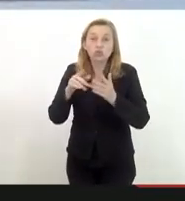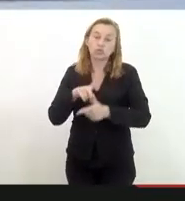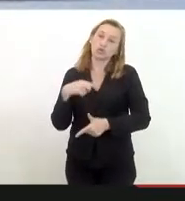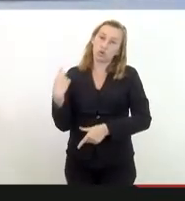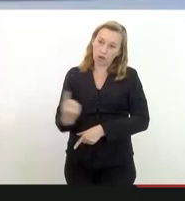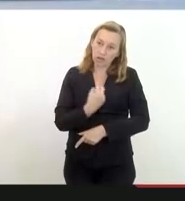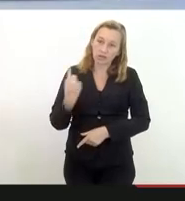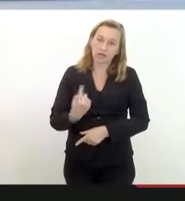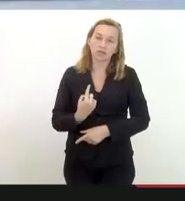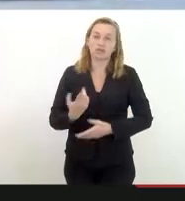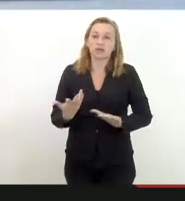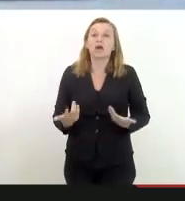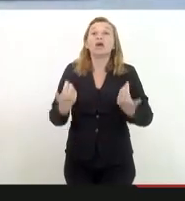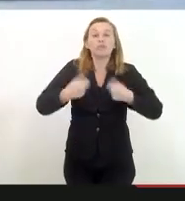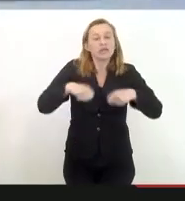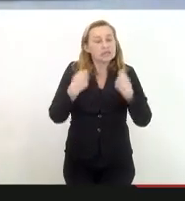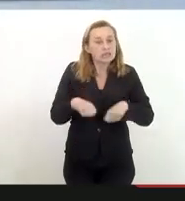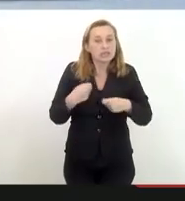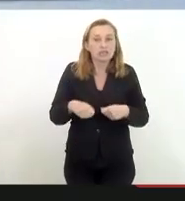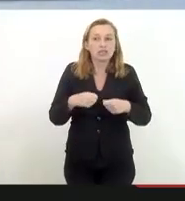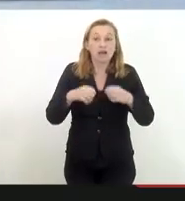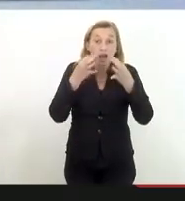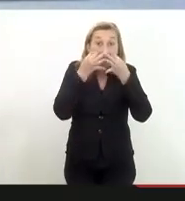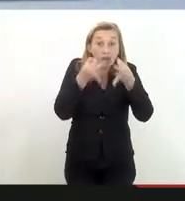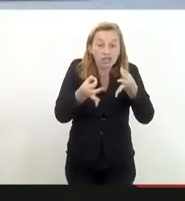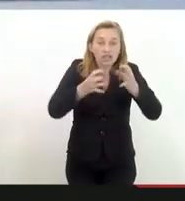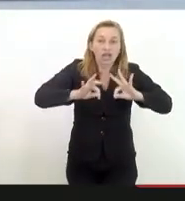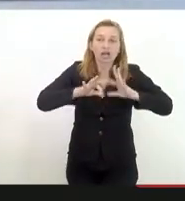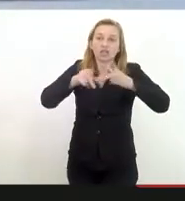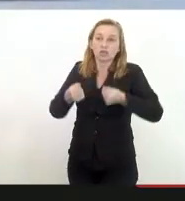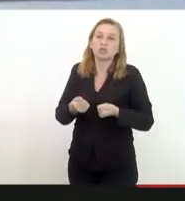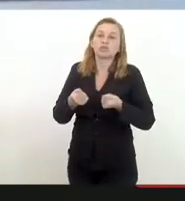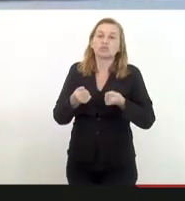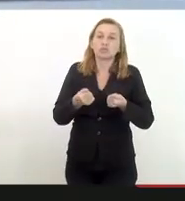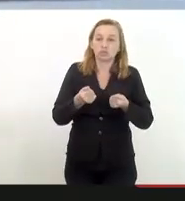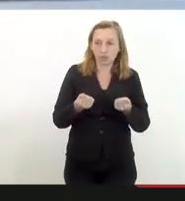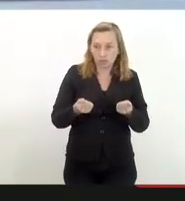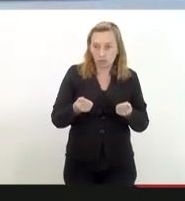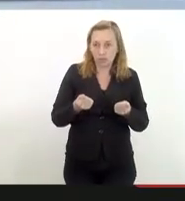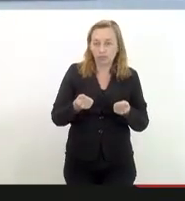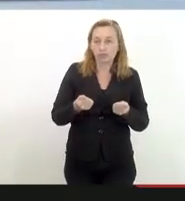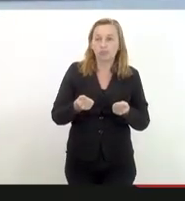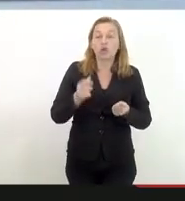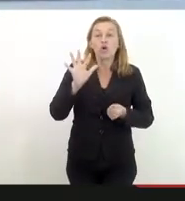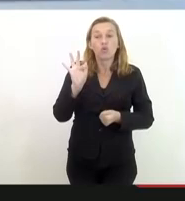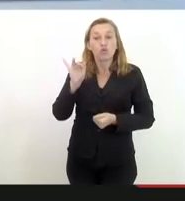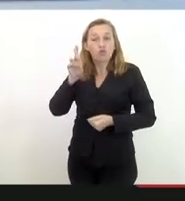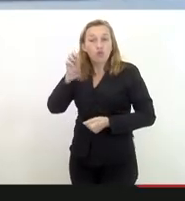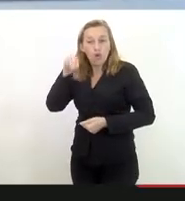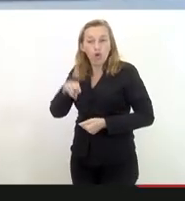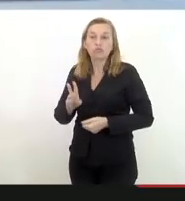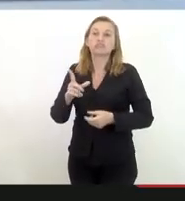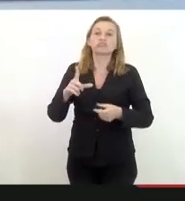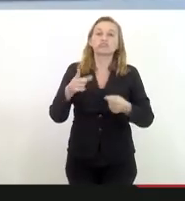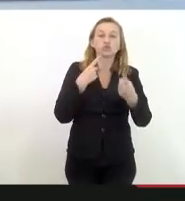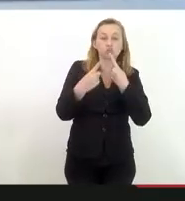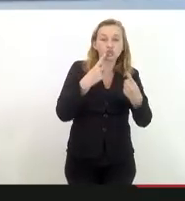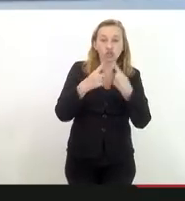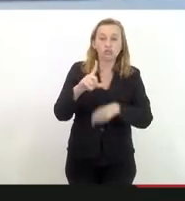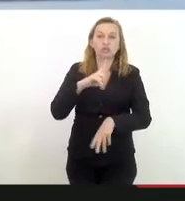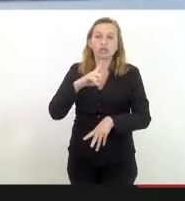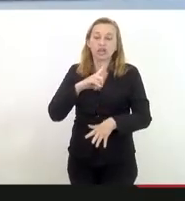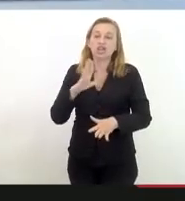inteiro. Então, a gente precisa estar muito atento a essas lógicas. O fórum tem discutido muito, e